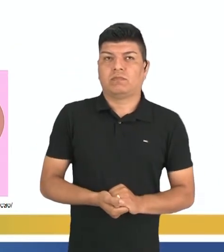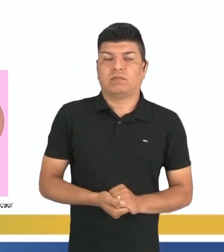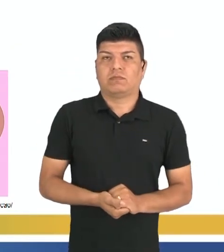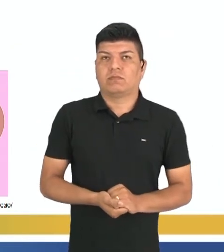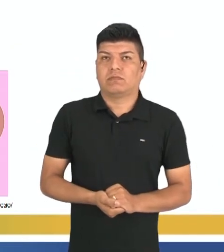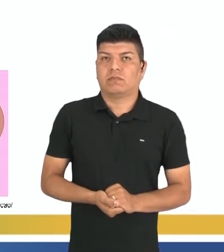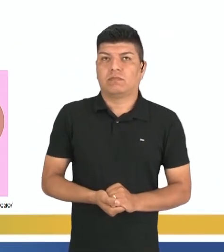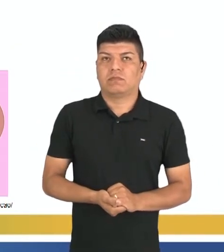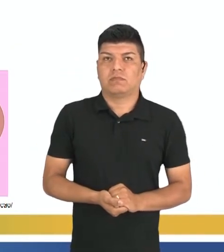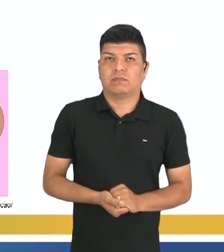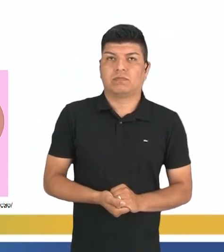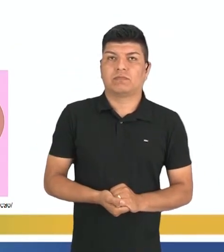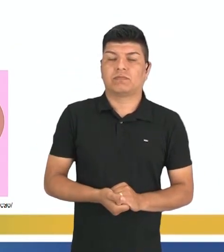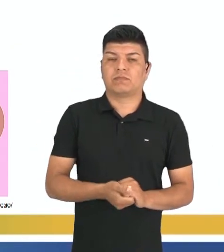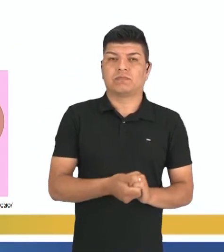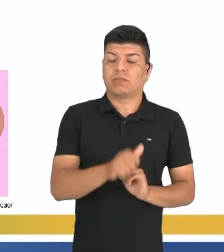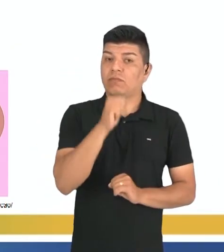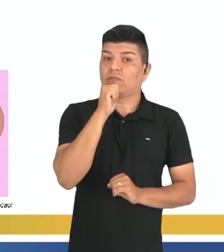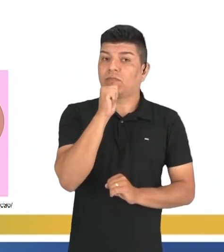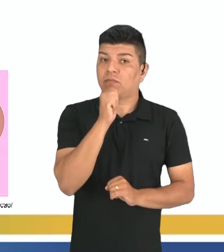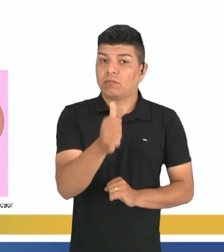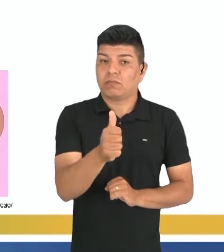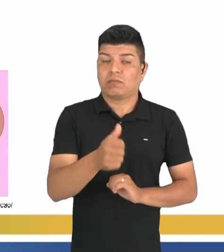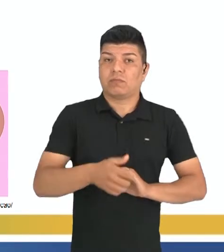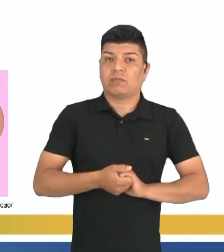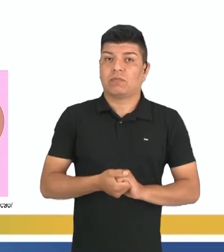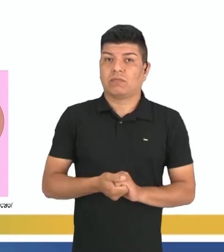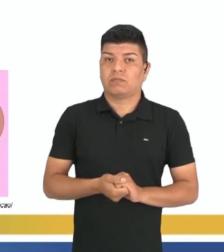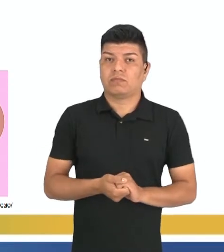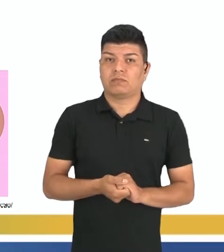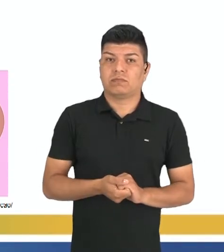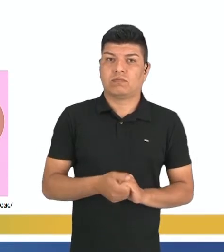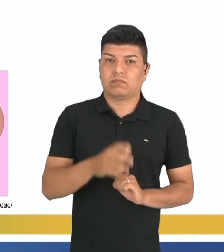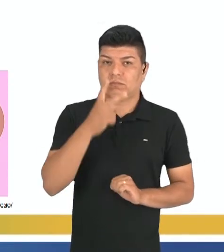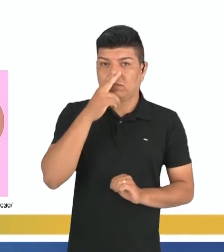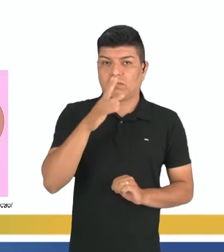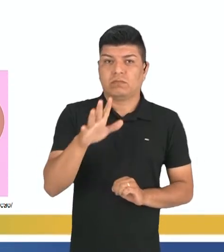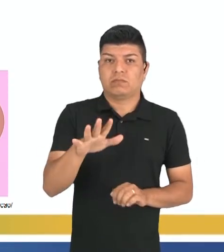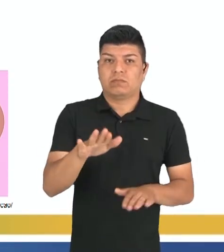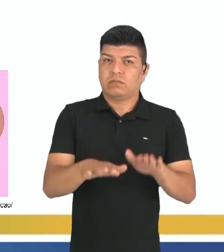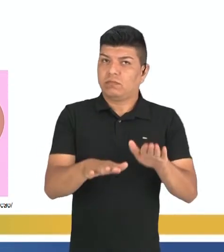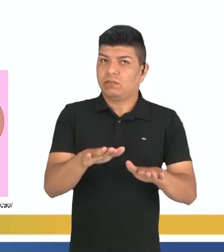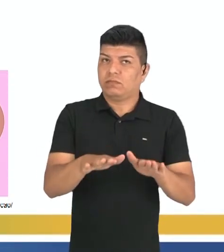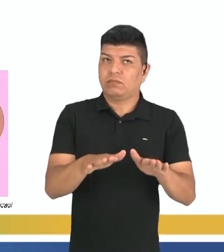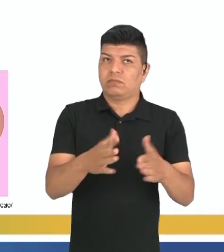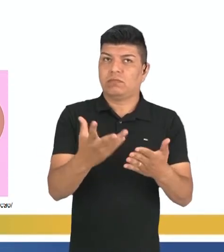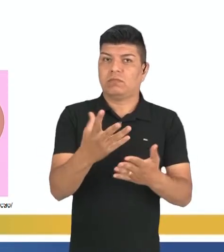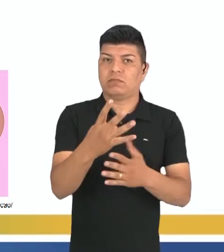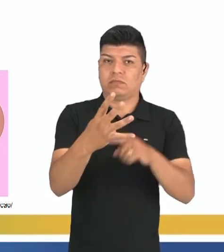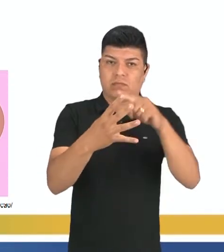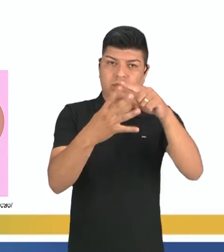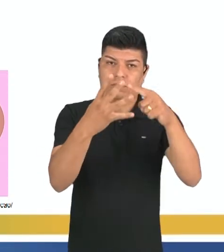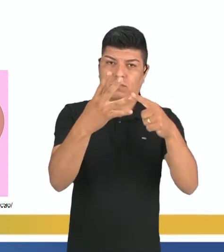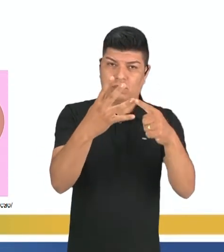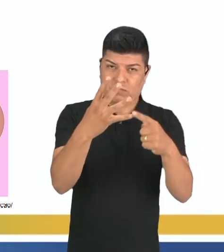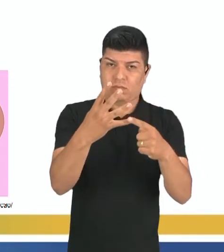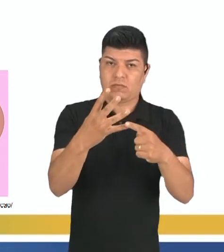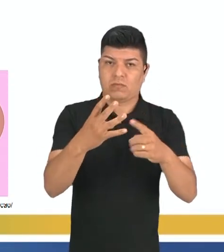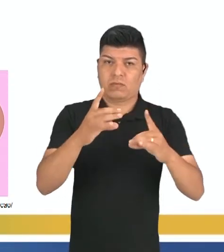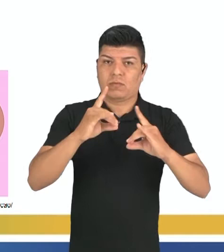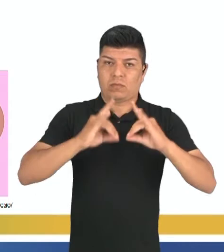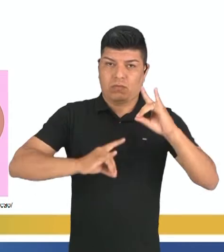Bom, o ciclo menstrual ele é regulado pela interação de 4 hormônios.